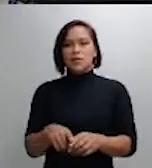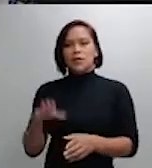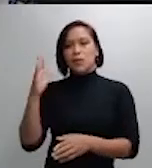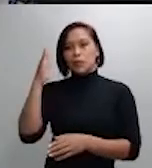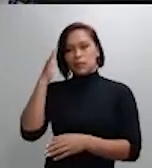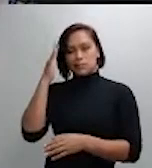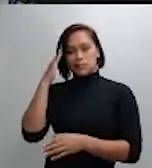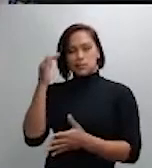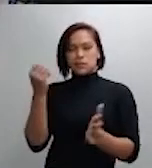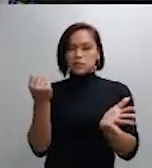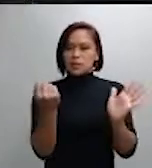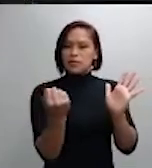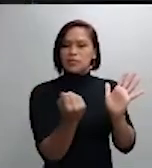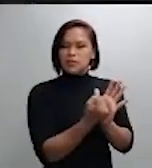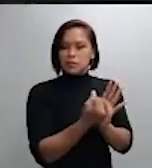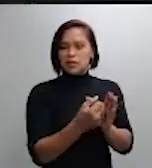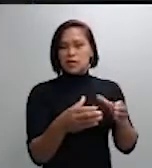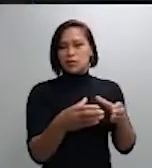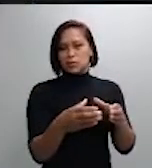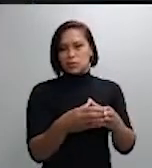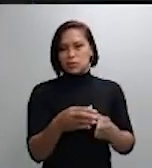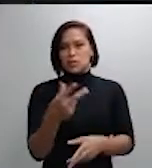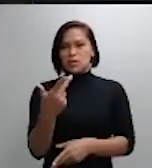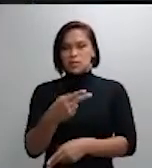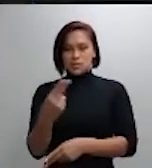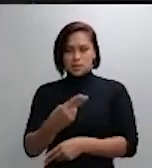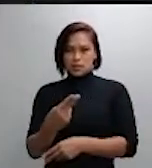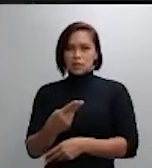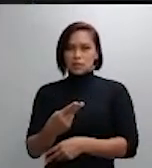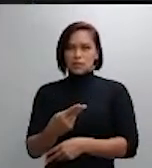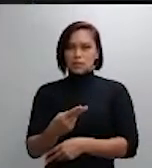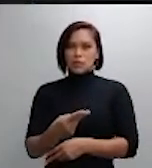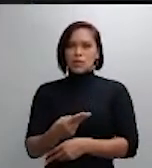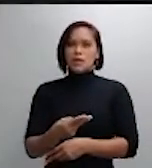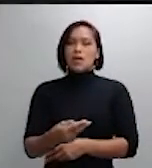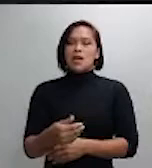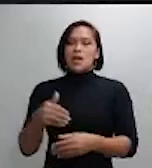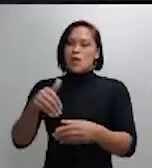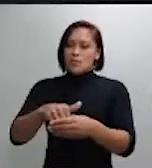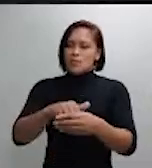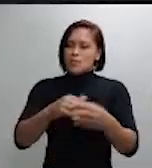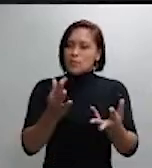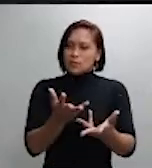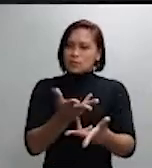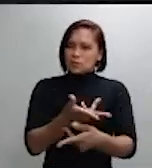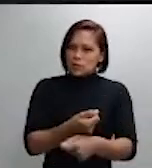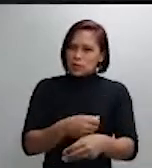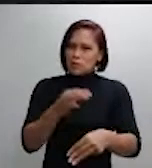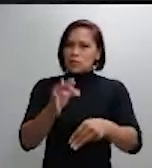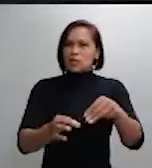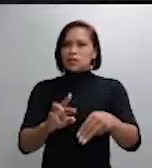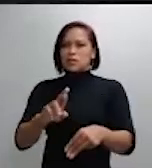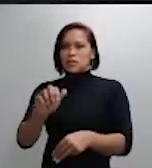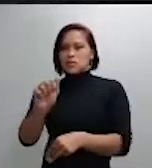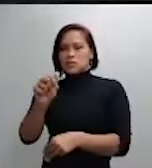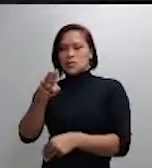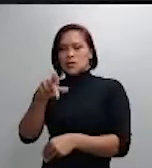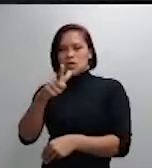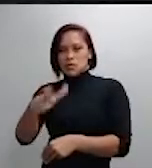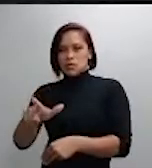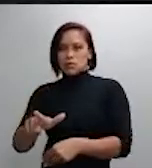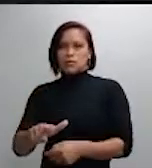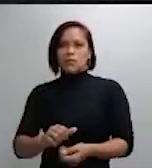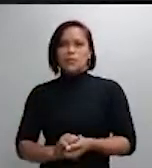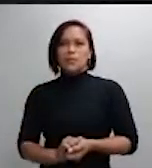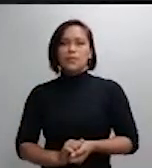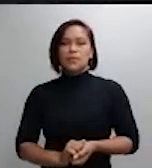firmado pela segunda sessão, em brilhante voto prolatado pelo ministro Raul Araújo, no qual a